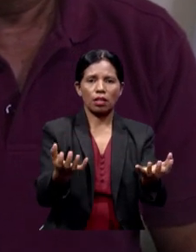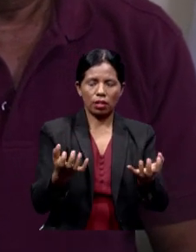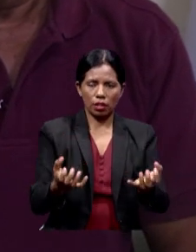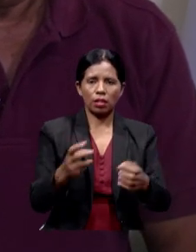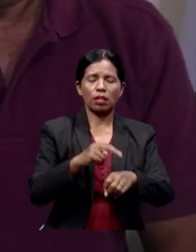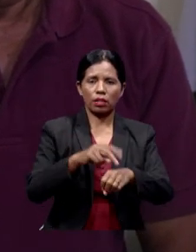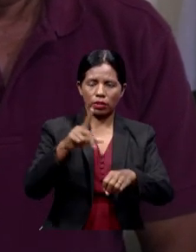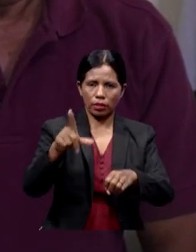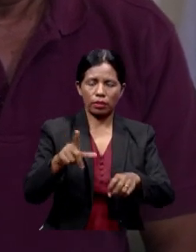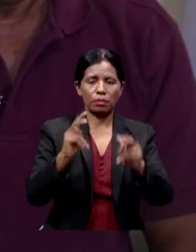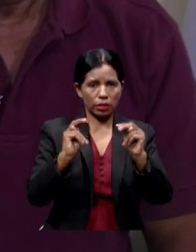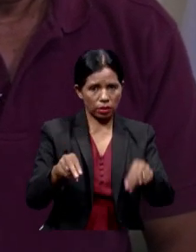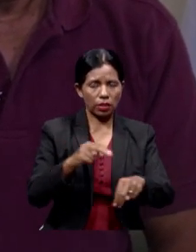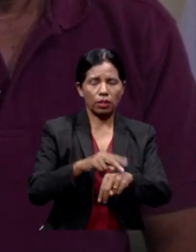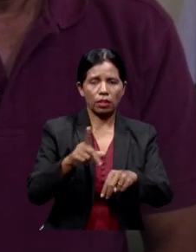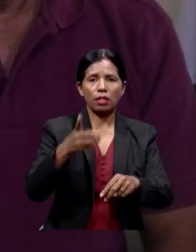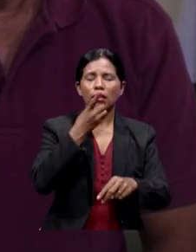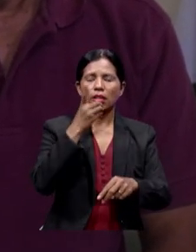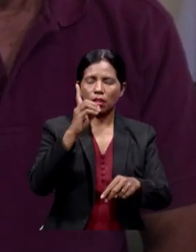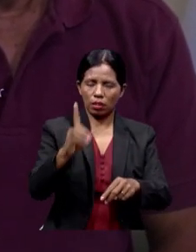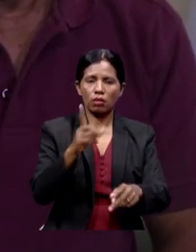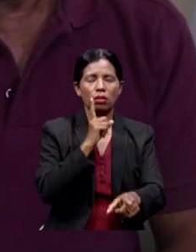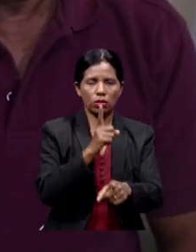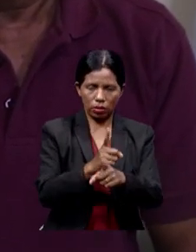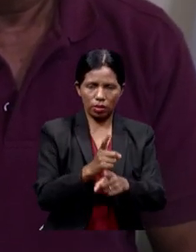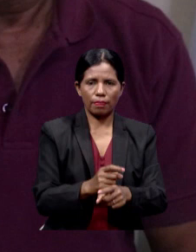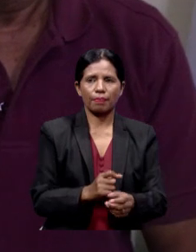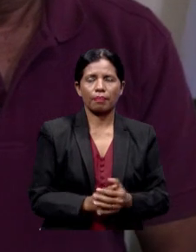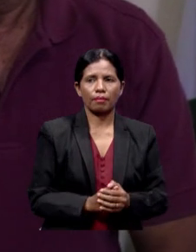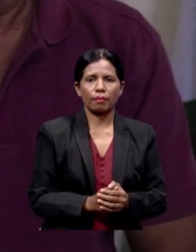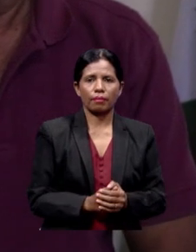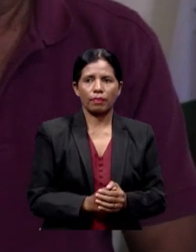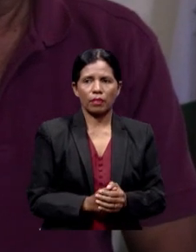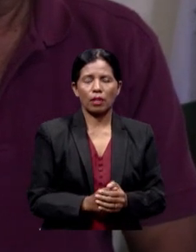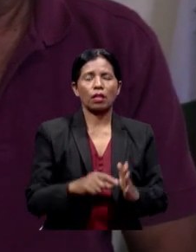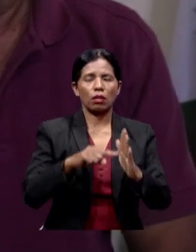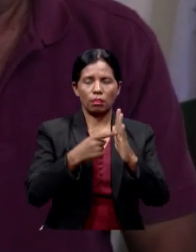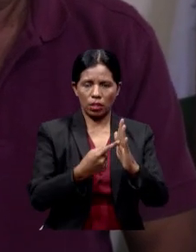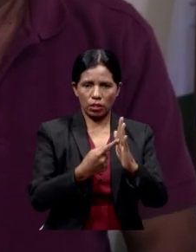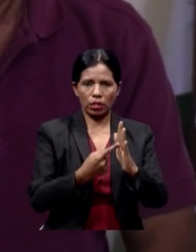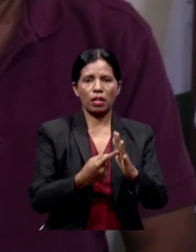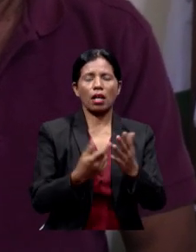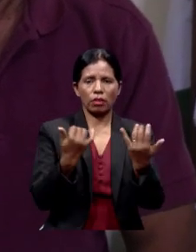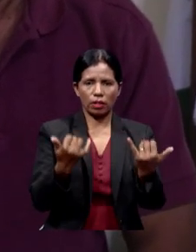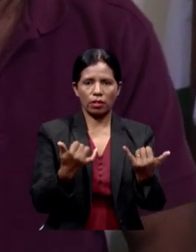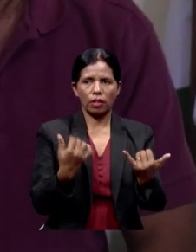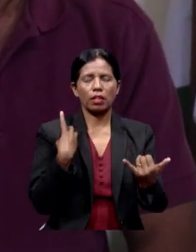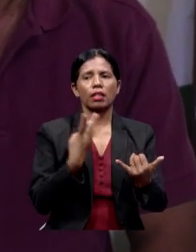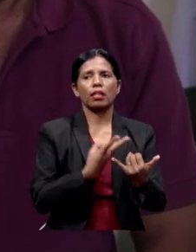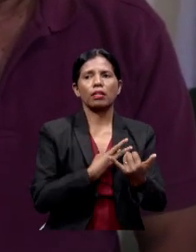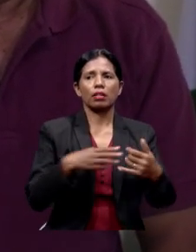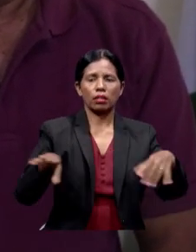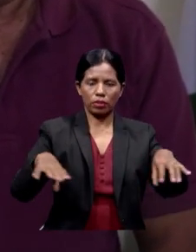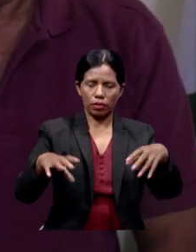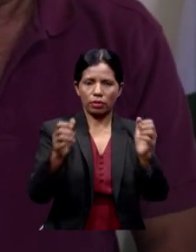e declaração claro na aula repete non é hagu se agora ita serviço